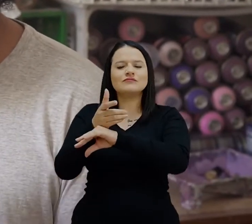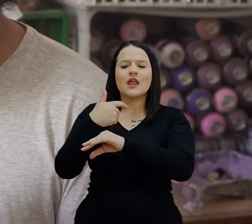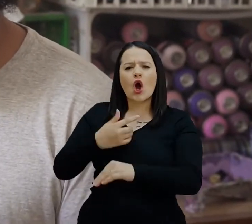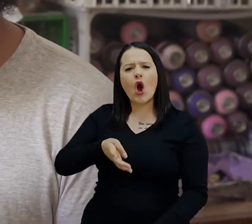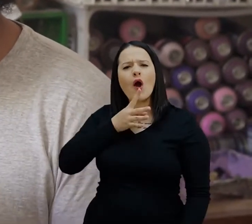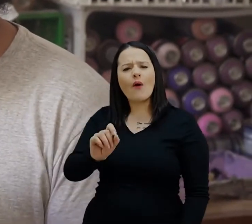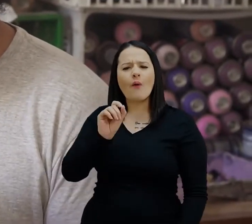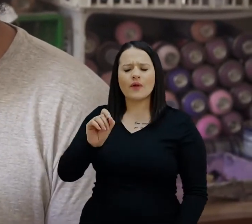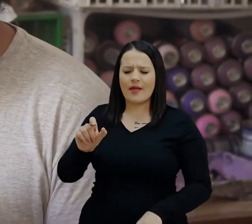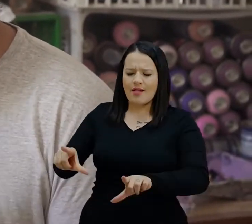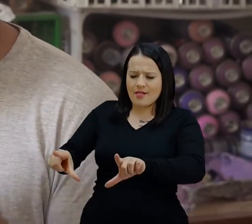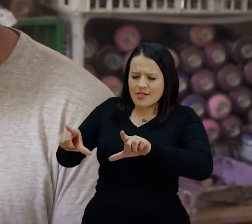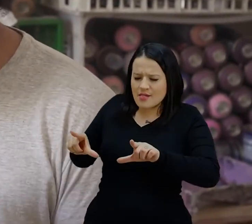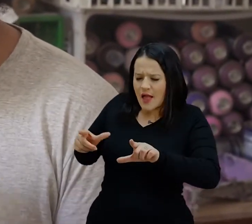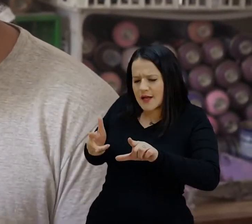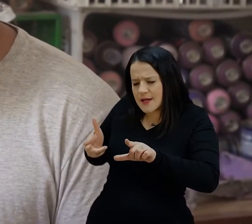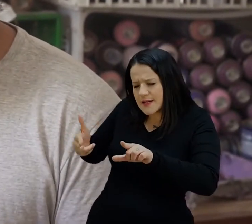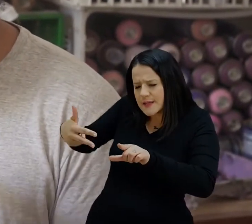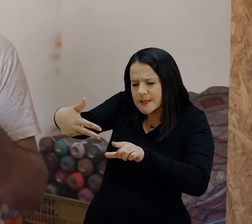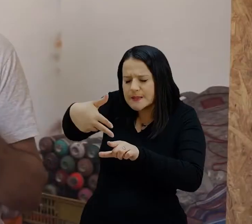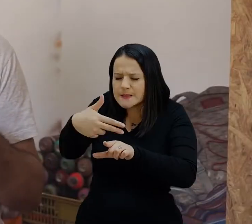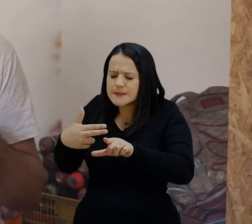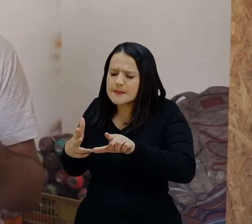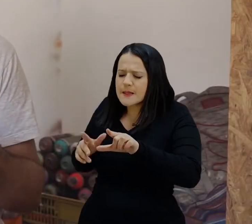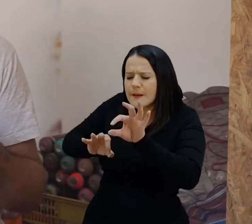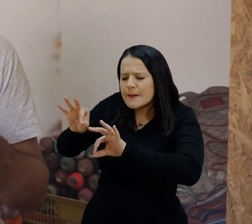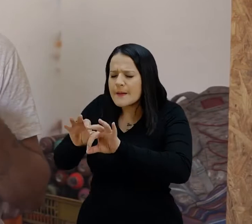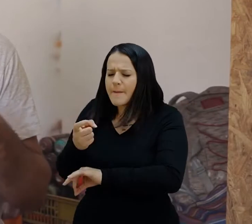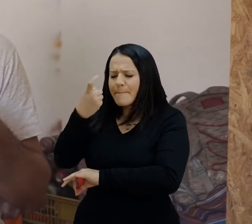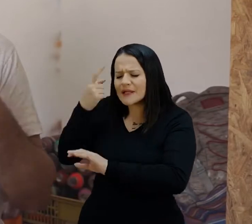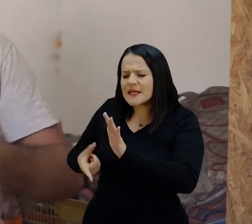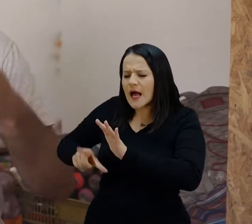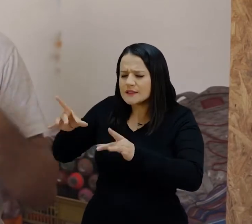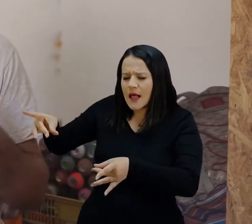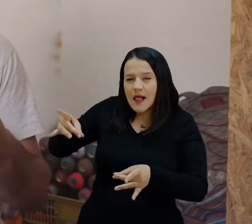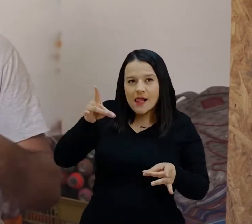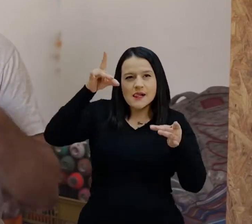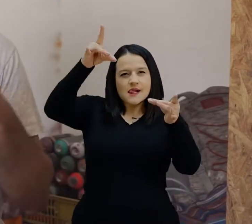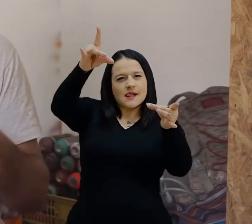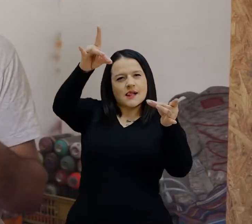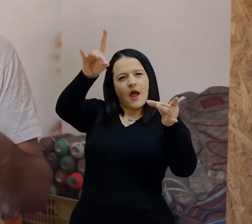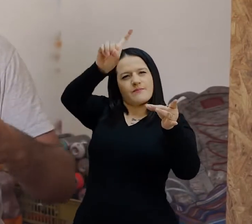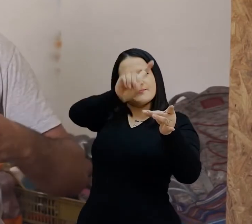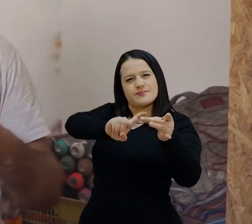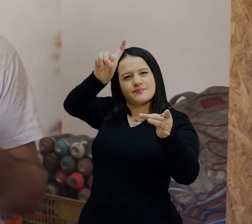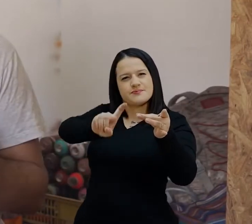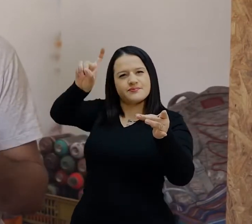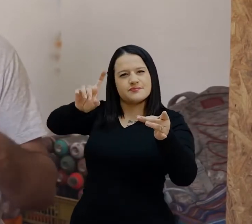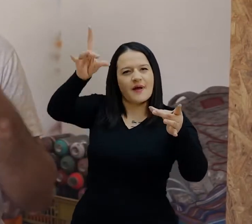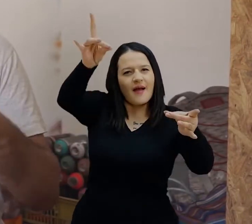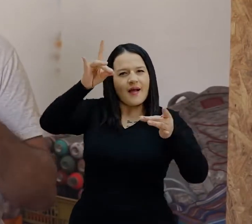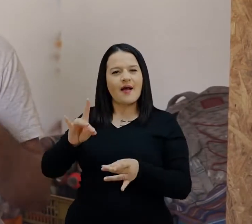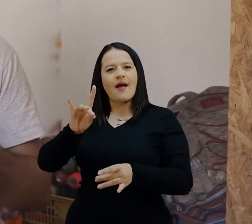dentro do stencil, eu comecei a desenvolver melhor meu trabalho. Como é uma técnica que eu faço antes em casa, que eu posso pensar e depois aplicar